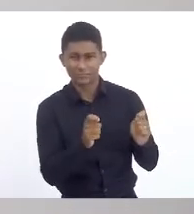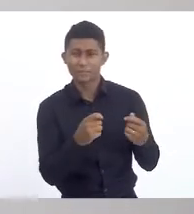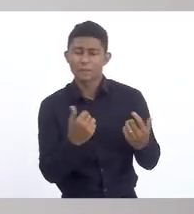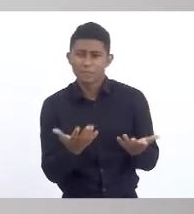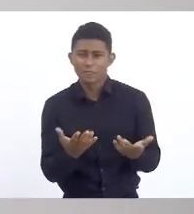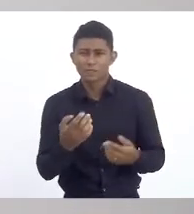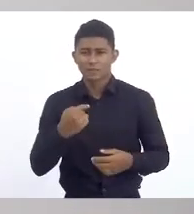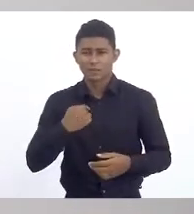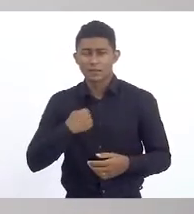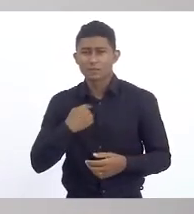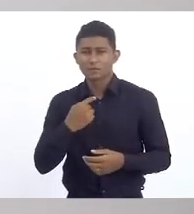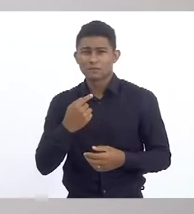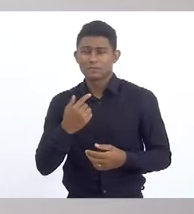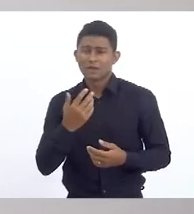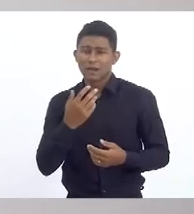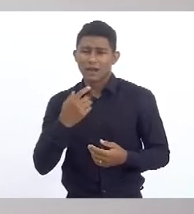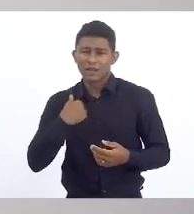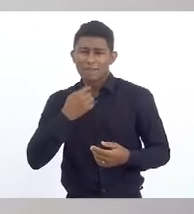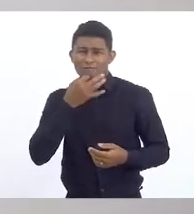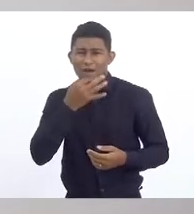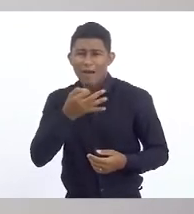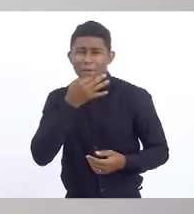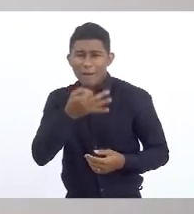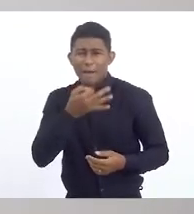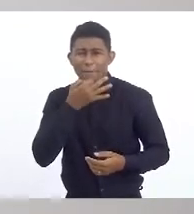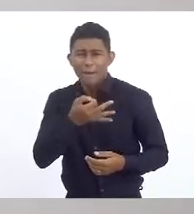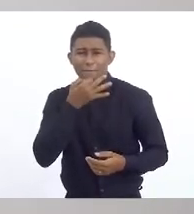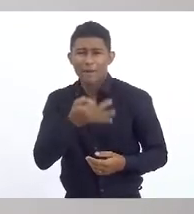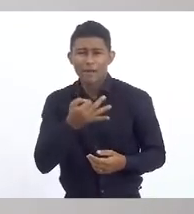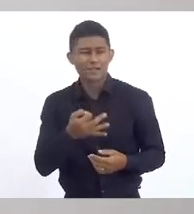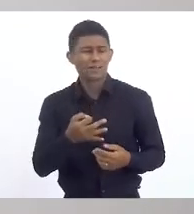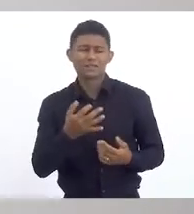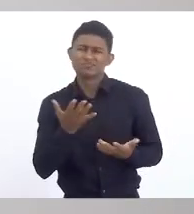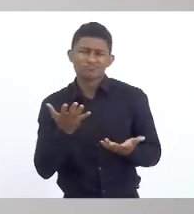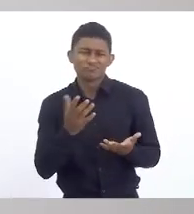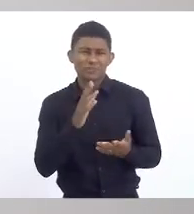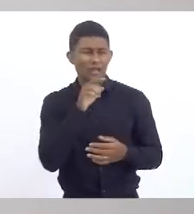destacar aspectos que seriam da gestão como operador do Tesouro.